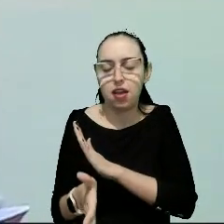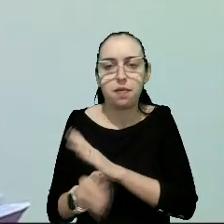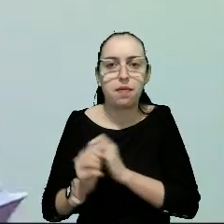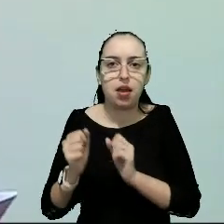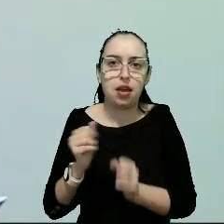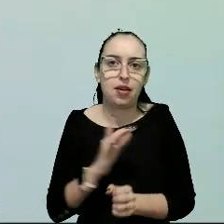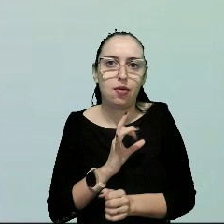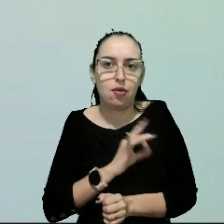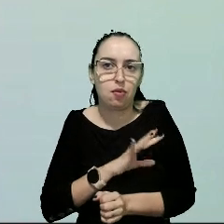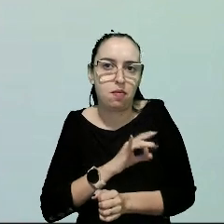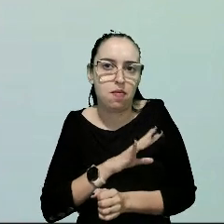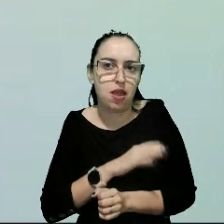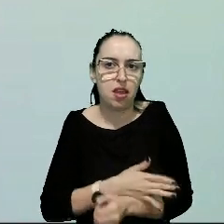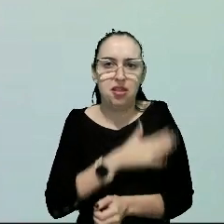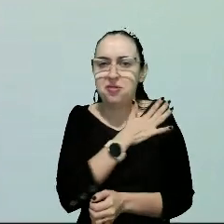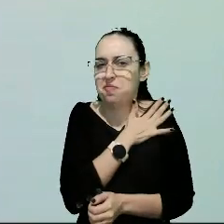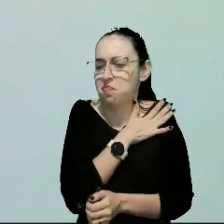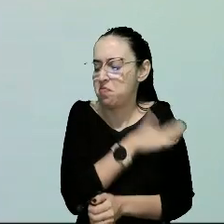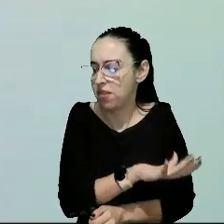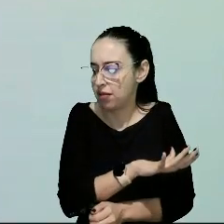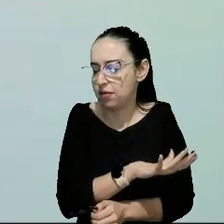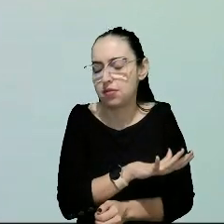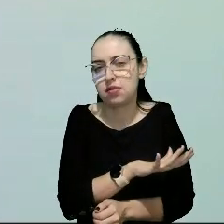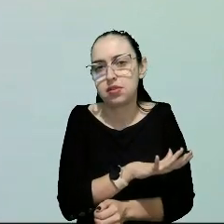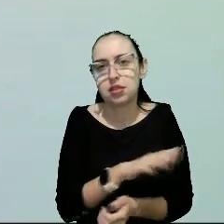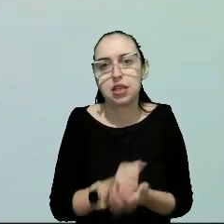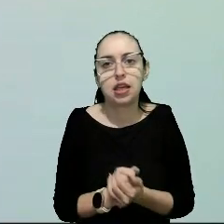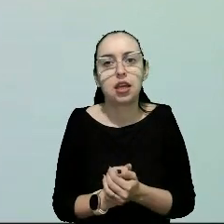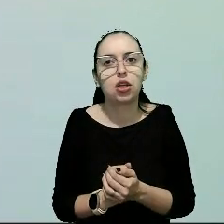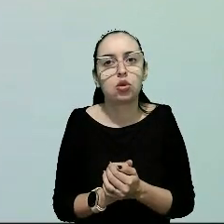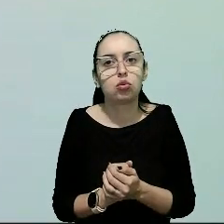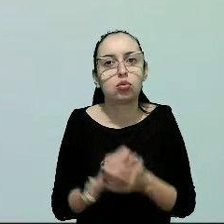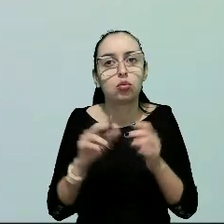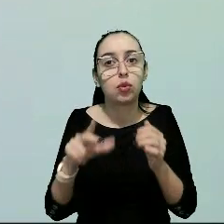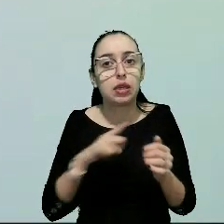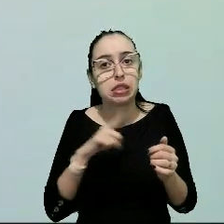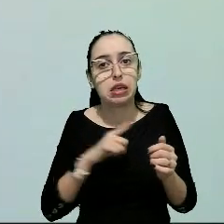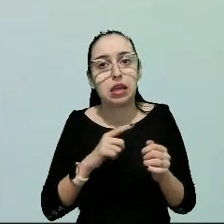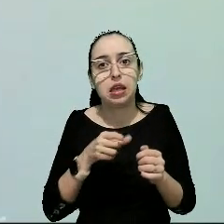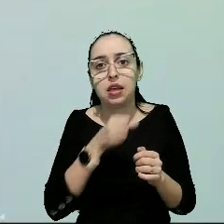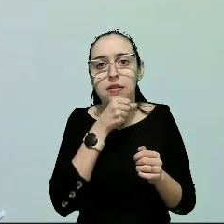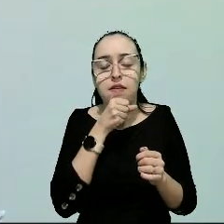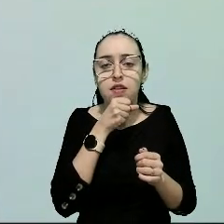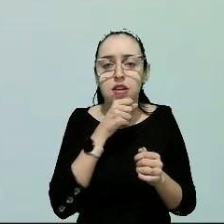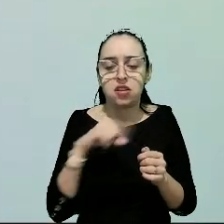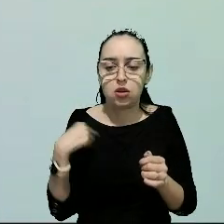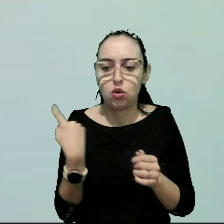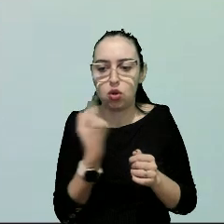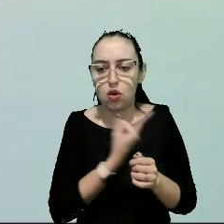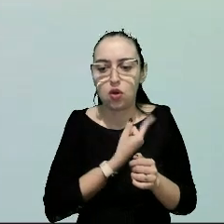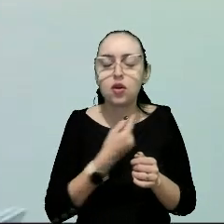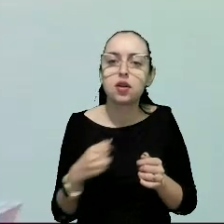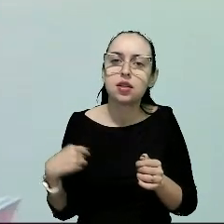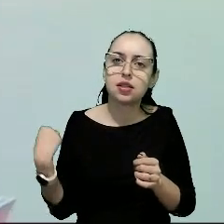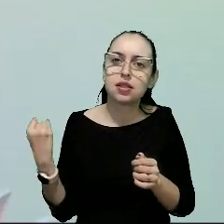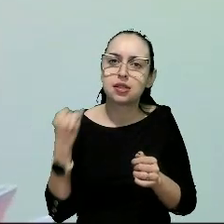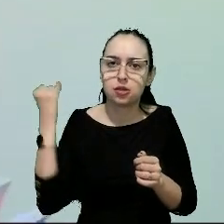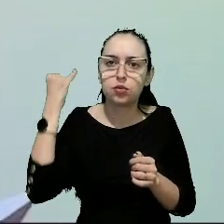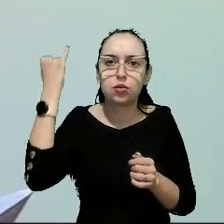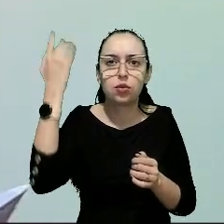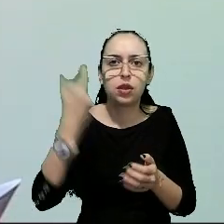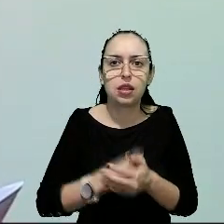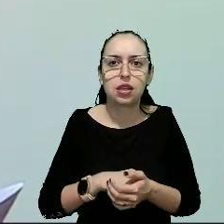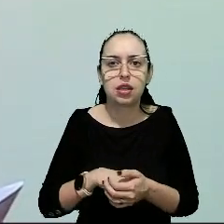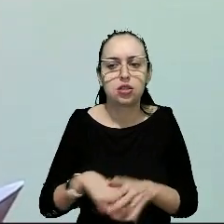medos, os estereótipos e os preconceitos existentes sobre a velhice. Somos nós os